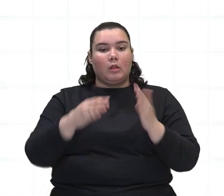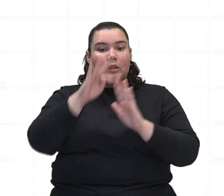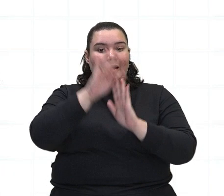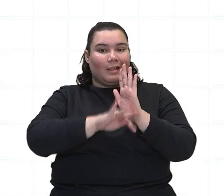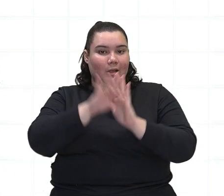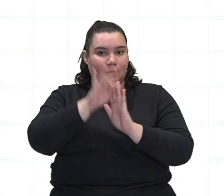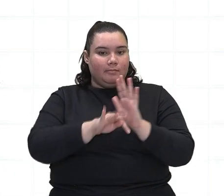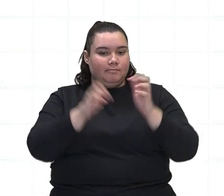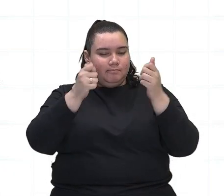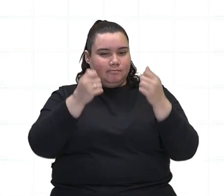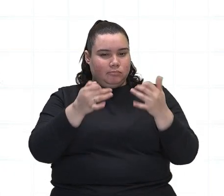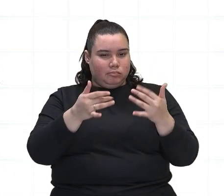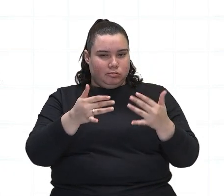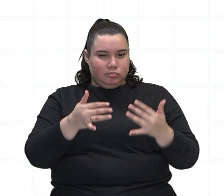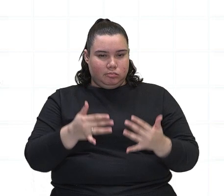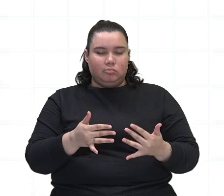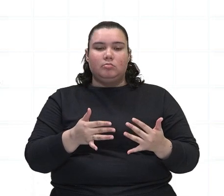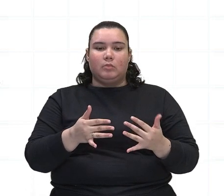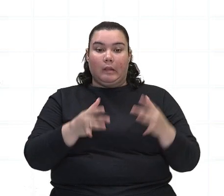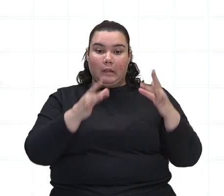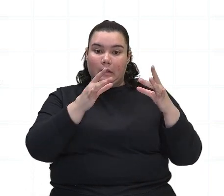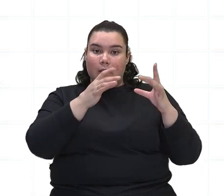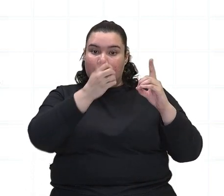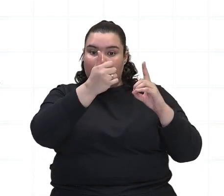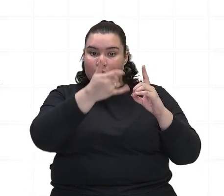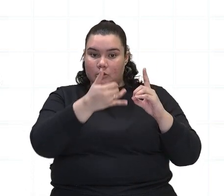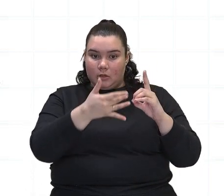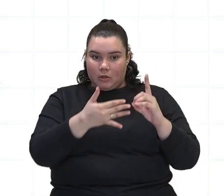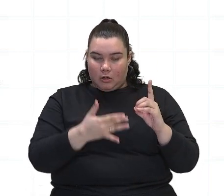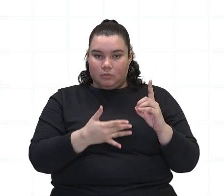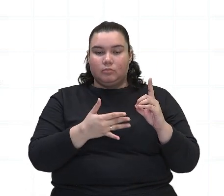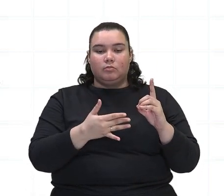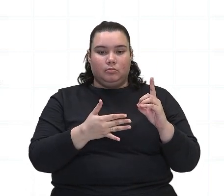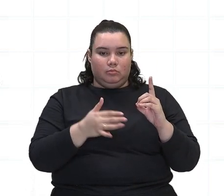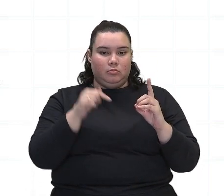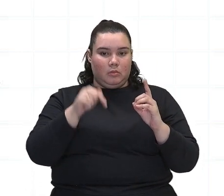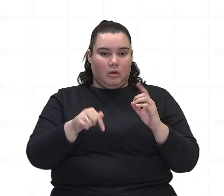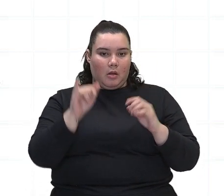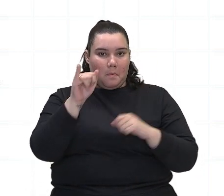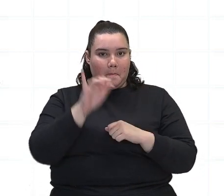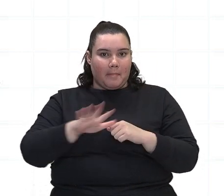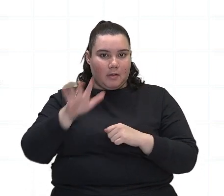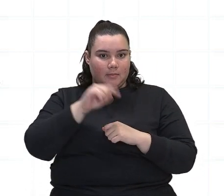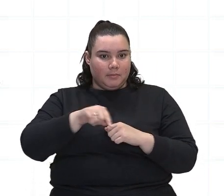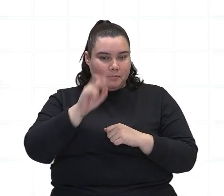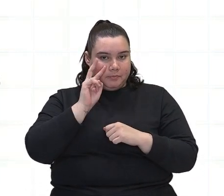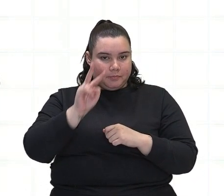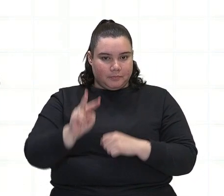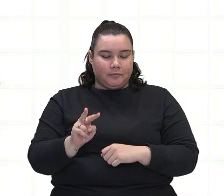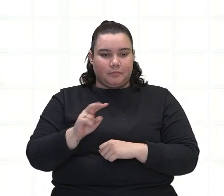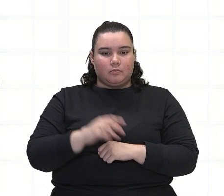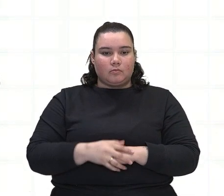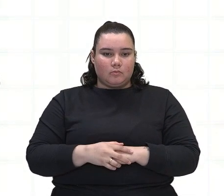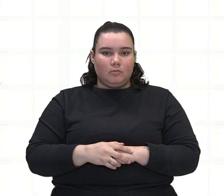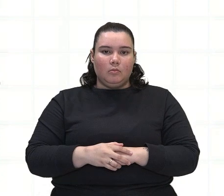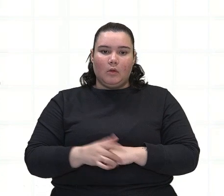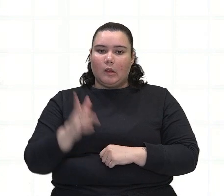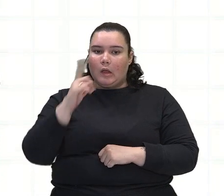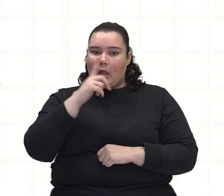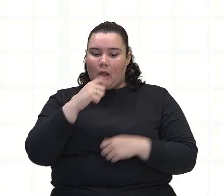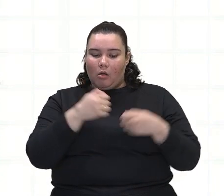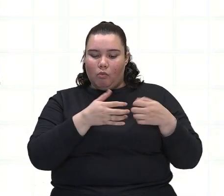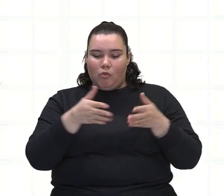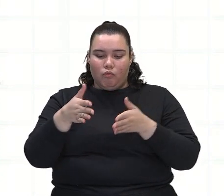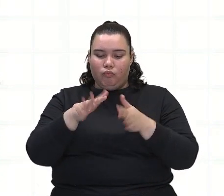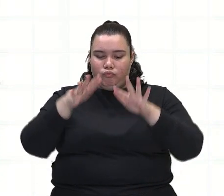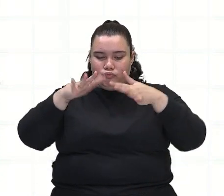escrito exatamente descrevendo isso, essas imagens que você viu. A seca ocorrida no Amazonas